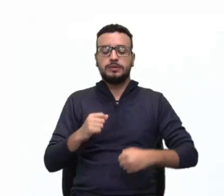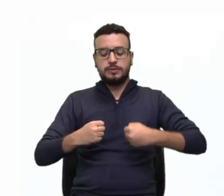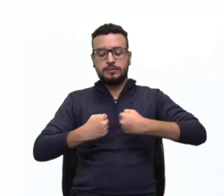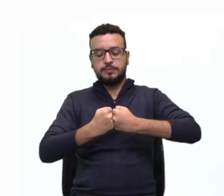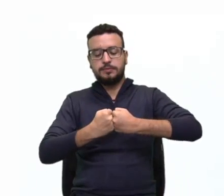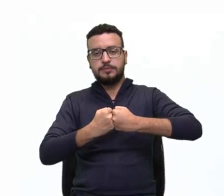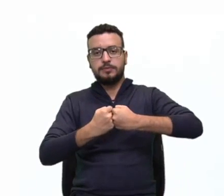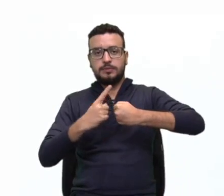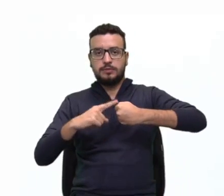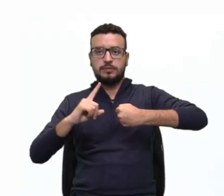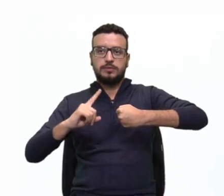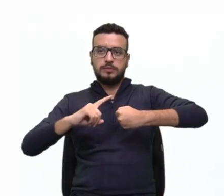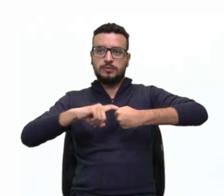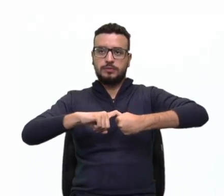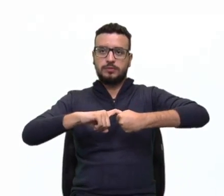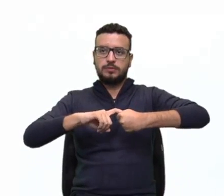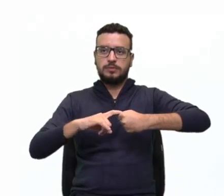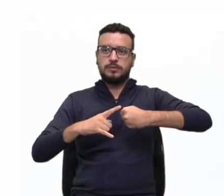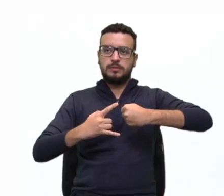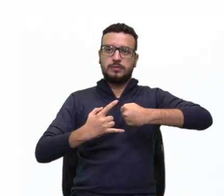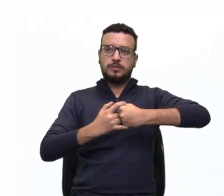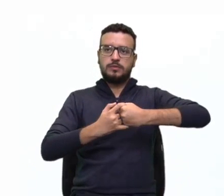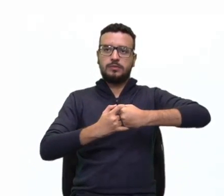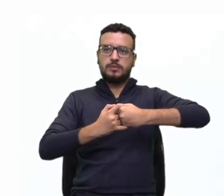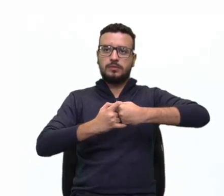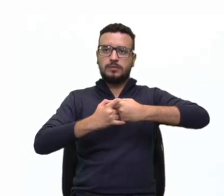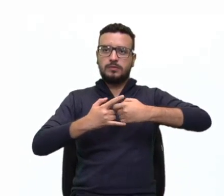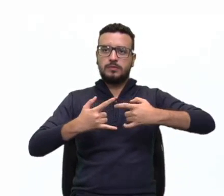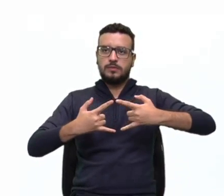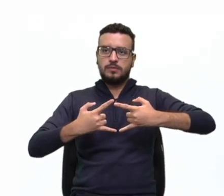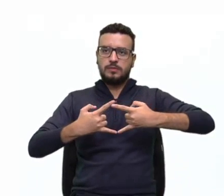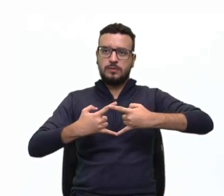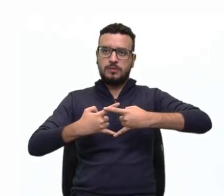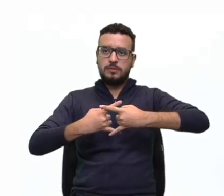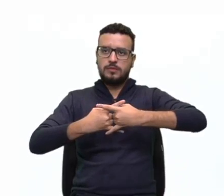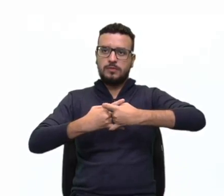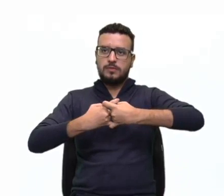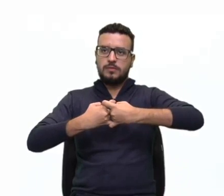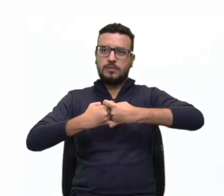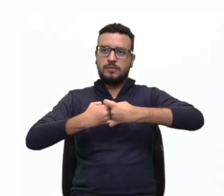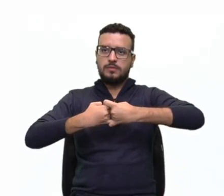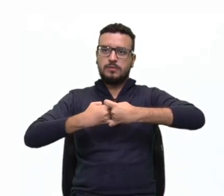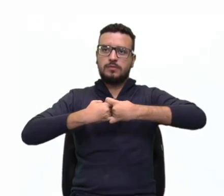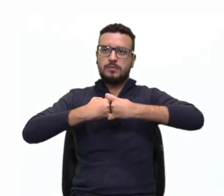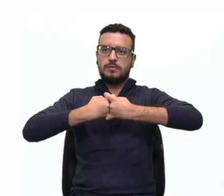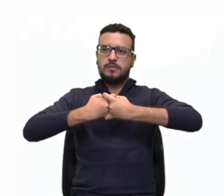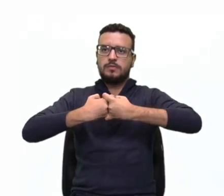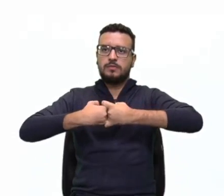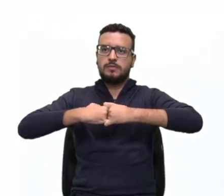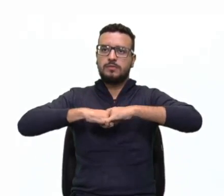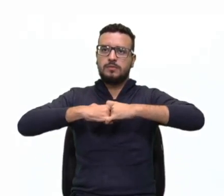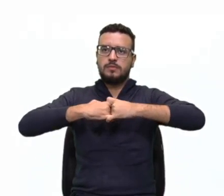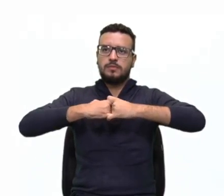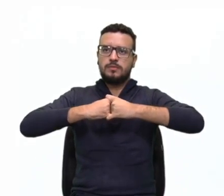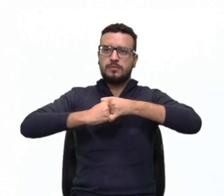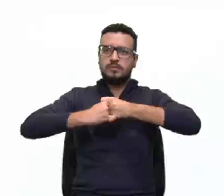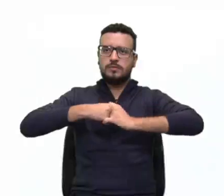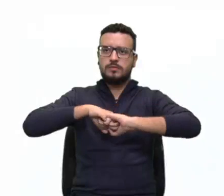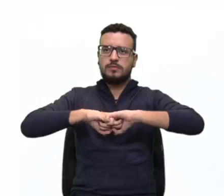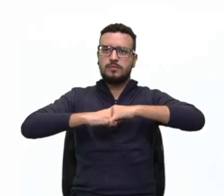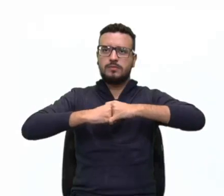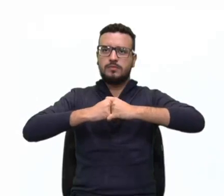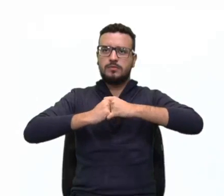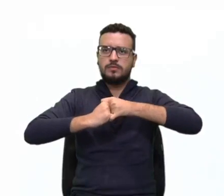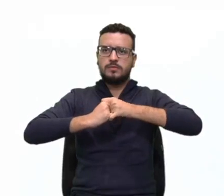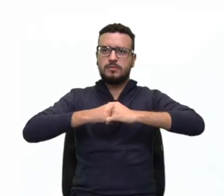são cordões flexíveis que vão conectar os ossos que se articulam, ajudando a unir as